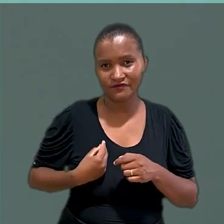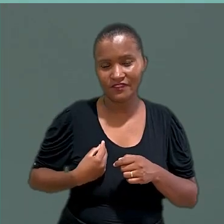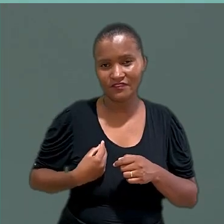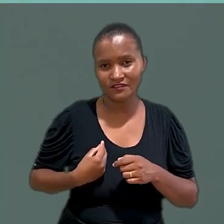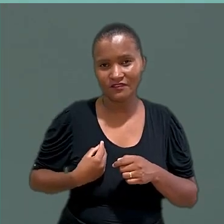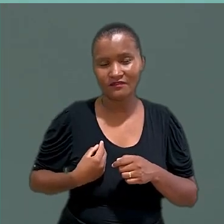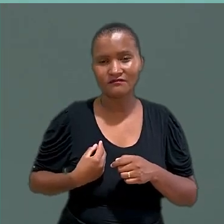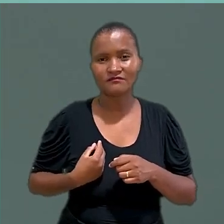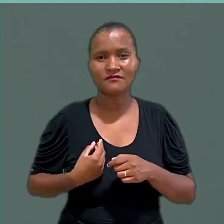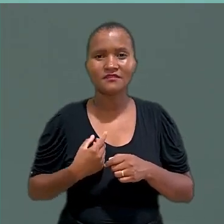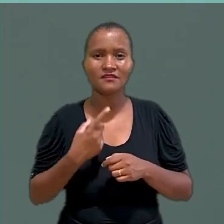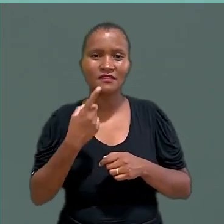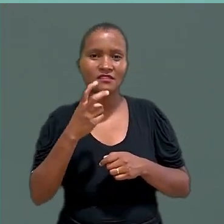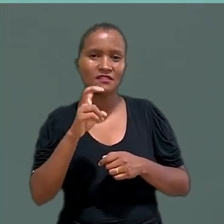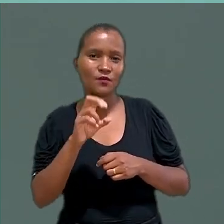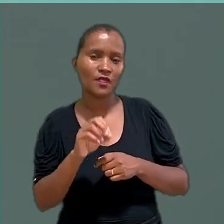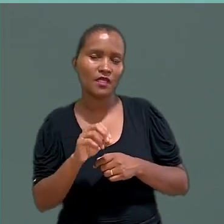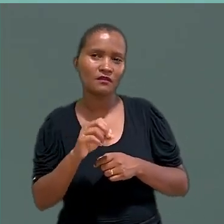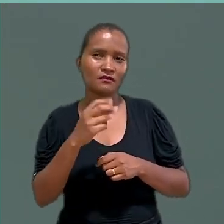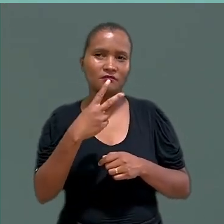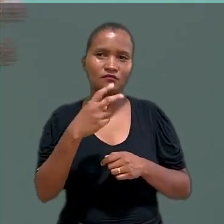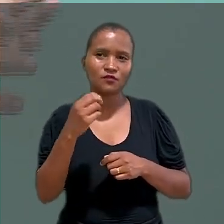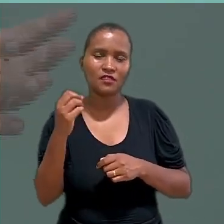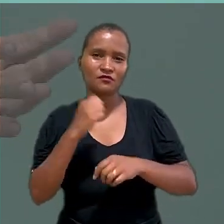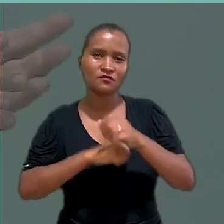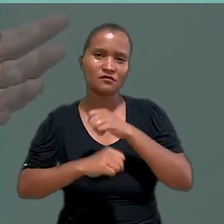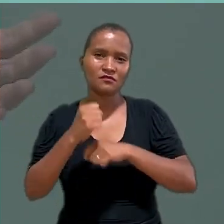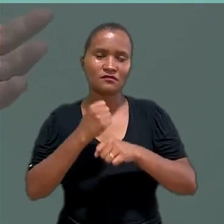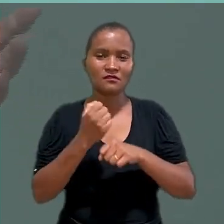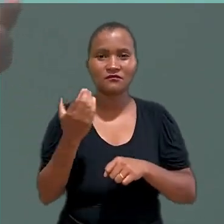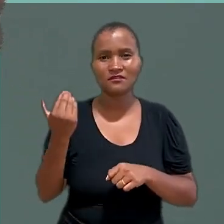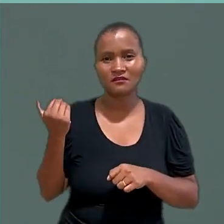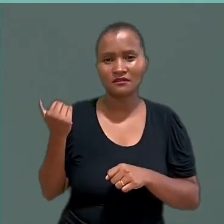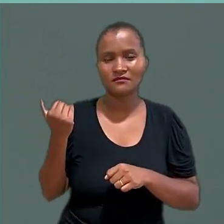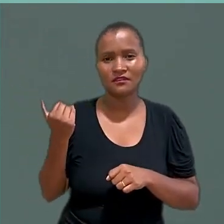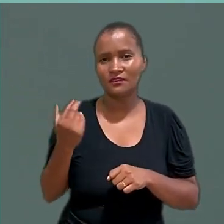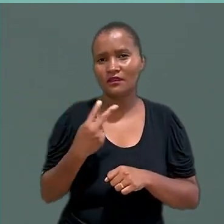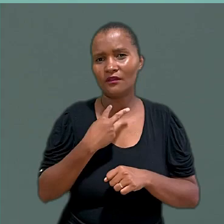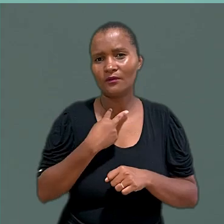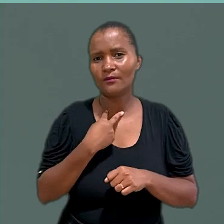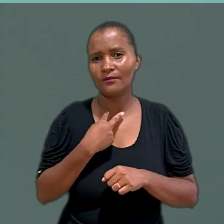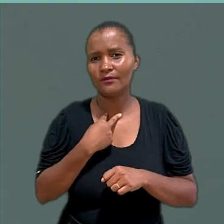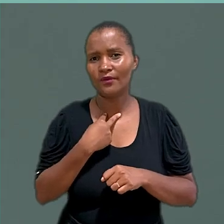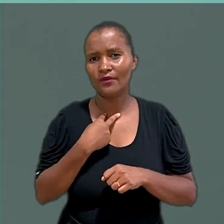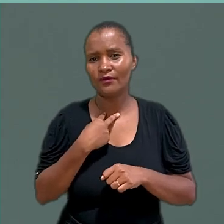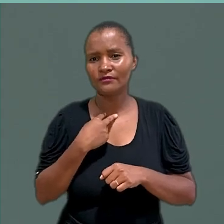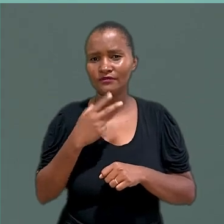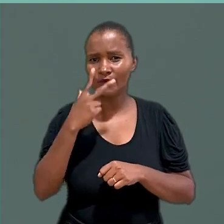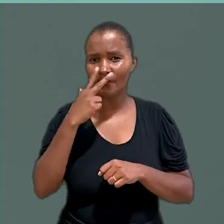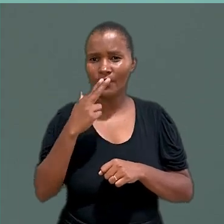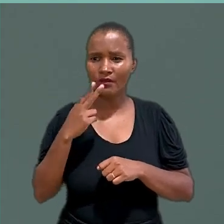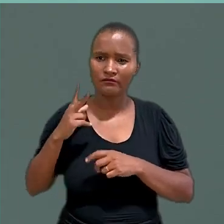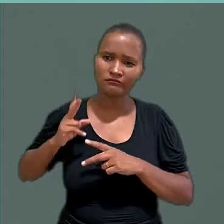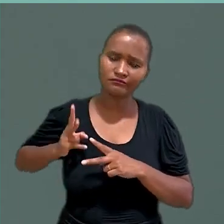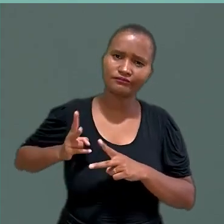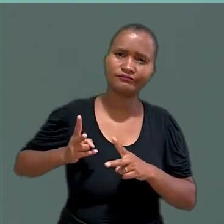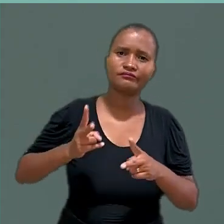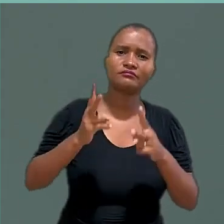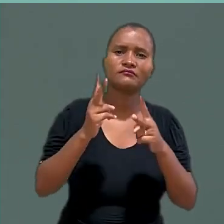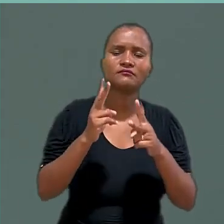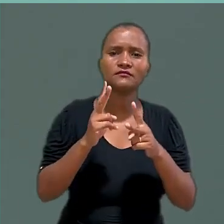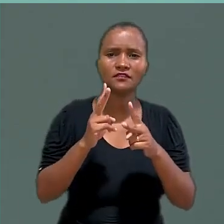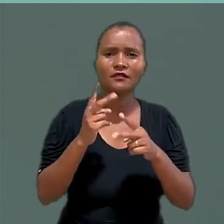a vivência de 150, 200 anos atrás não pode ser um legado que nós